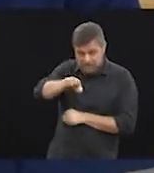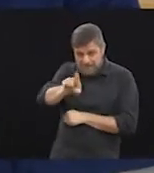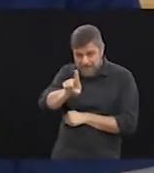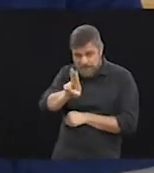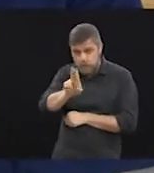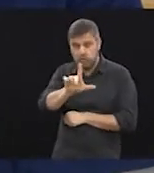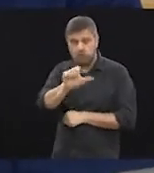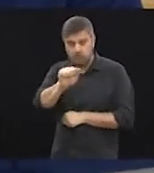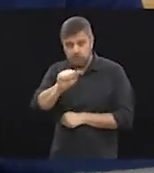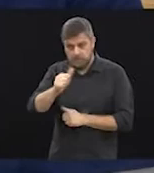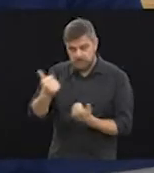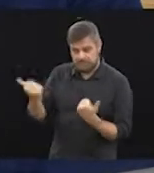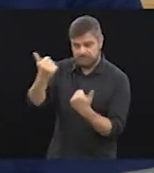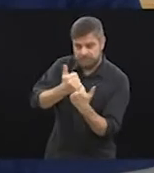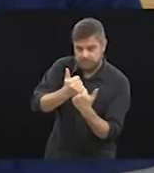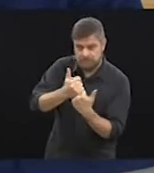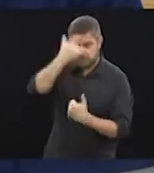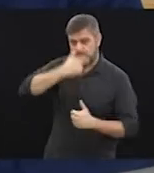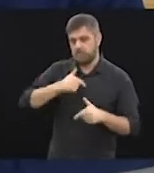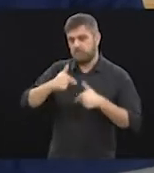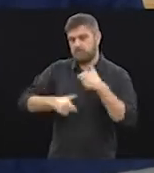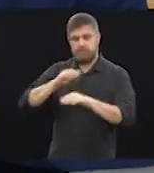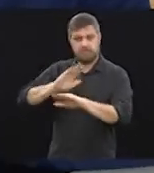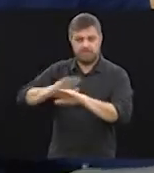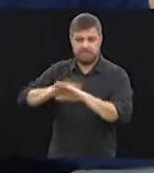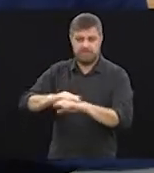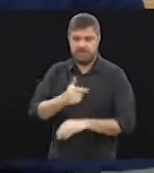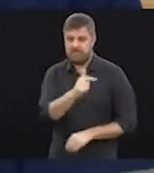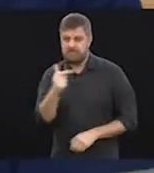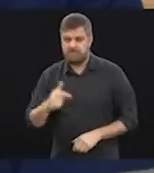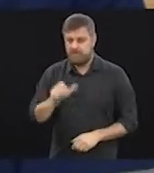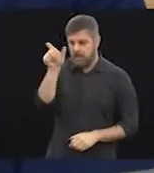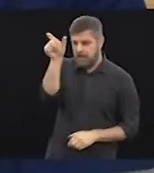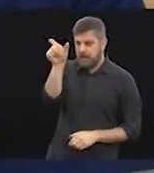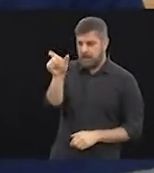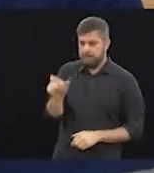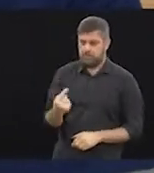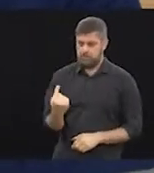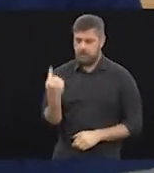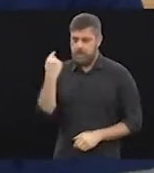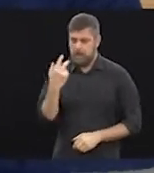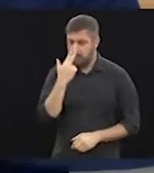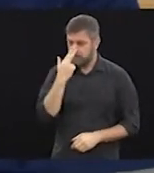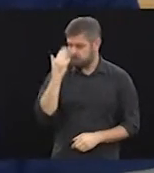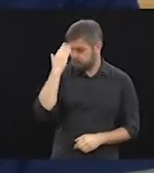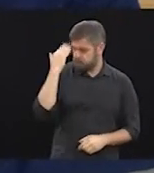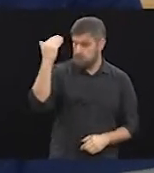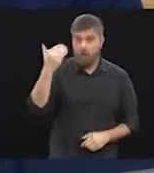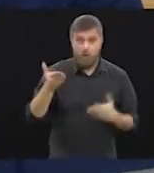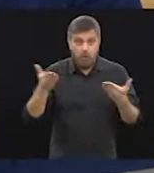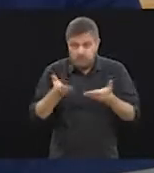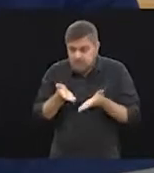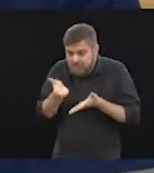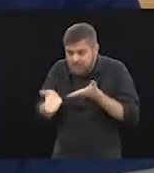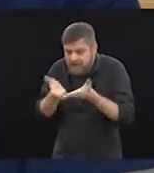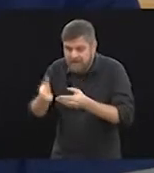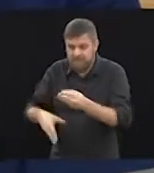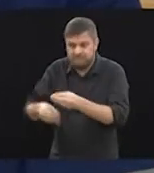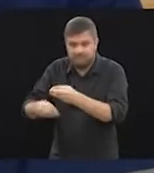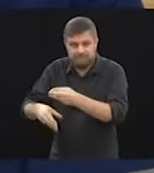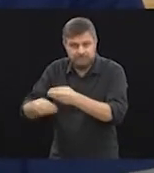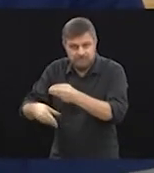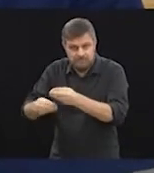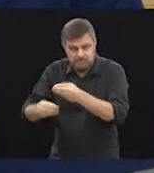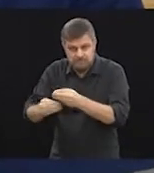parte do nosso trabalho como terapêutica. Não existe mais aquele glamour que existiu no passado. Hoje é uma terapêutica a mais